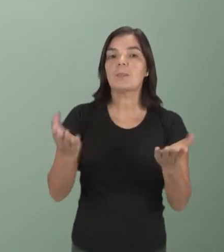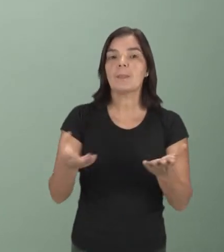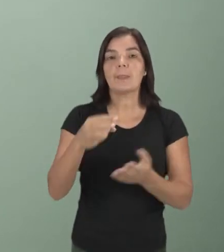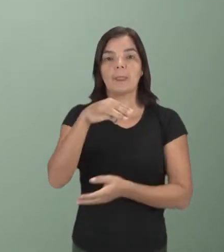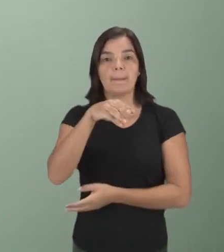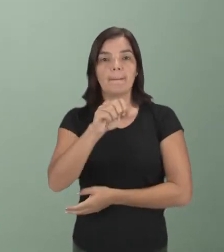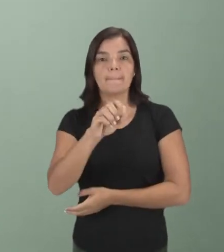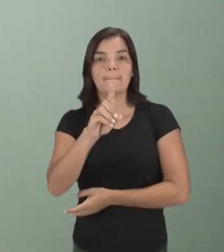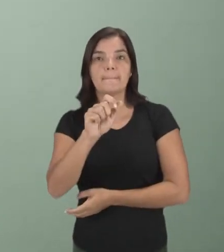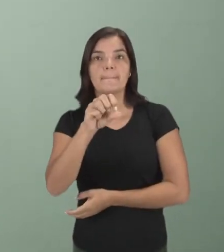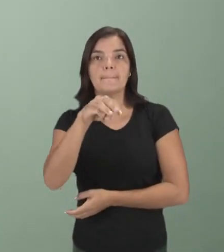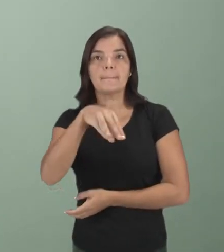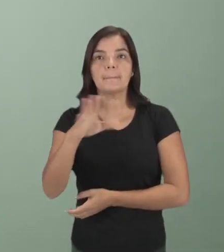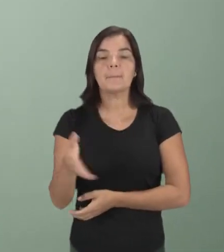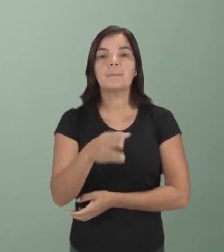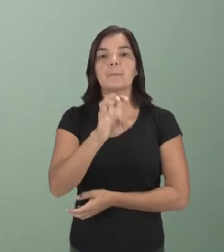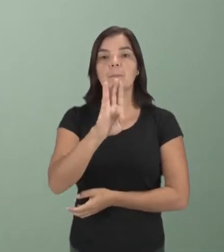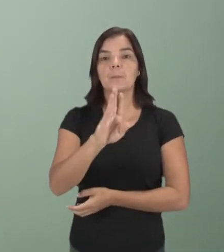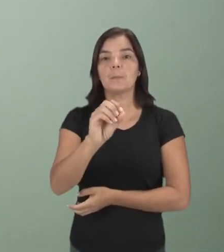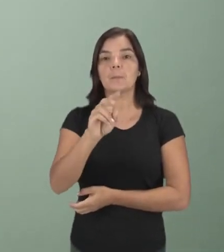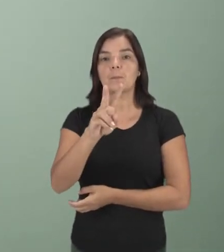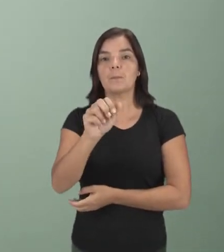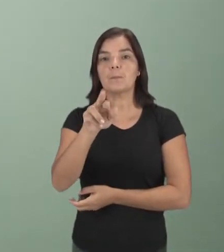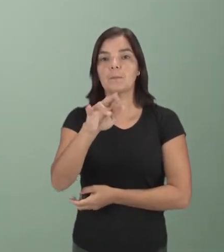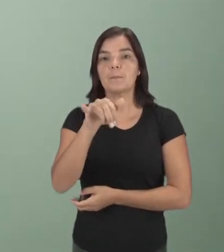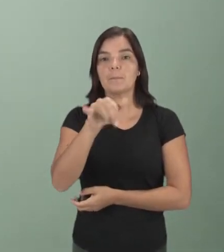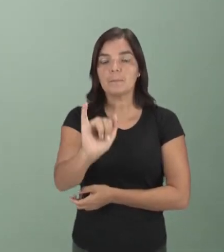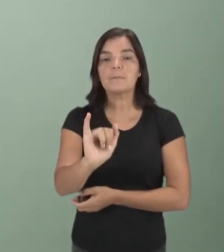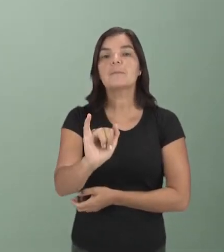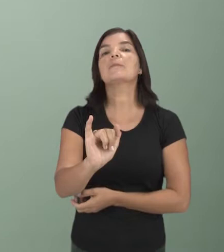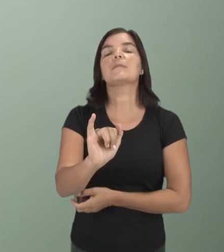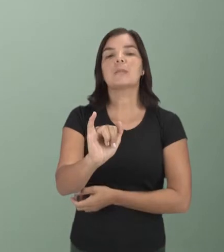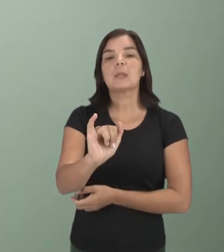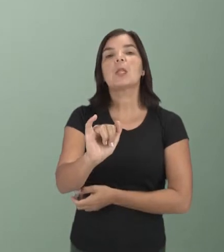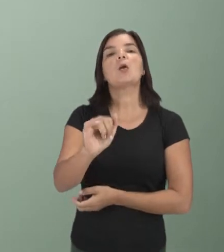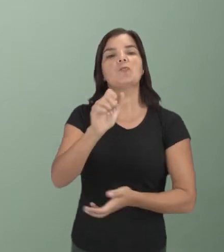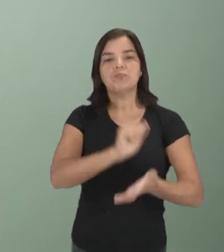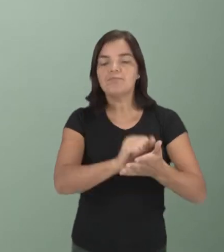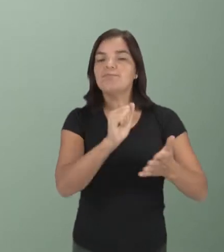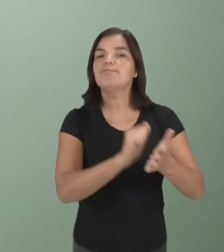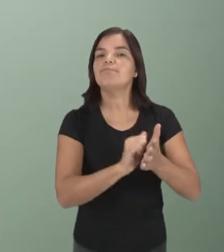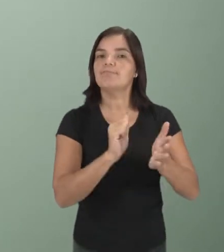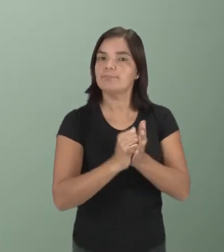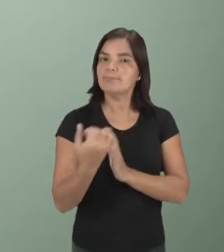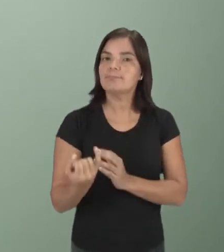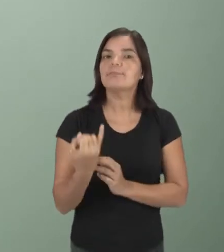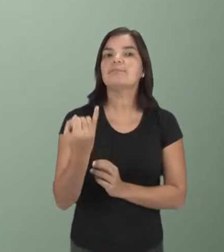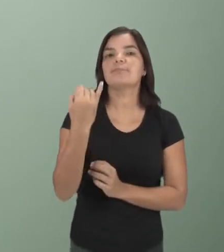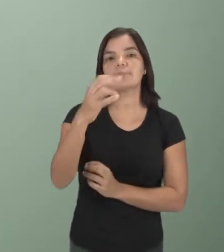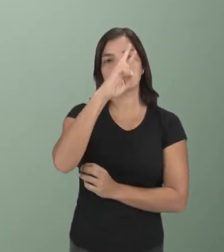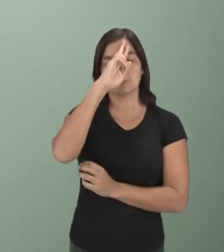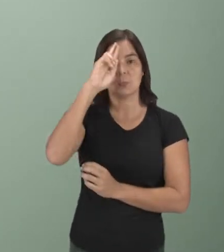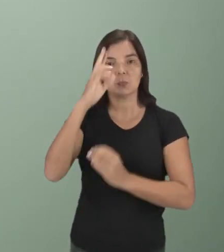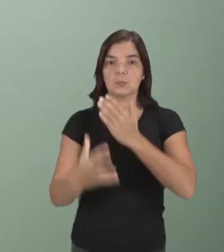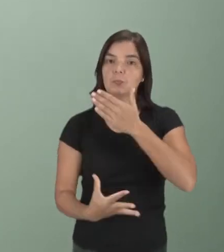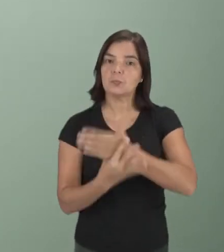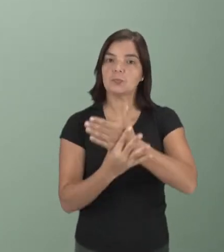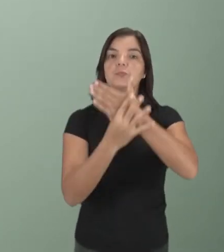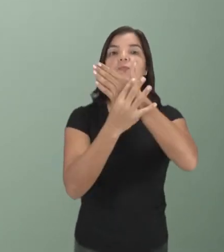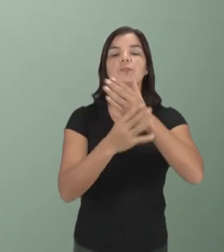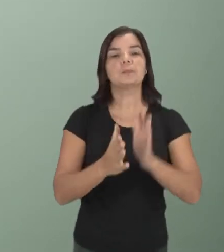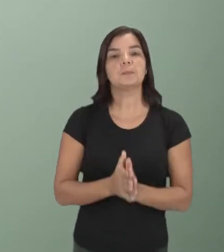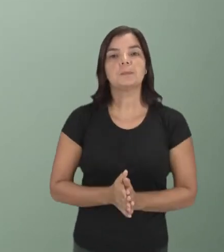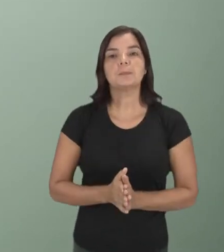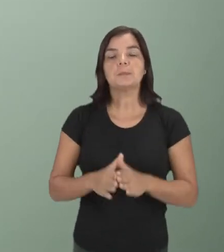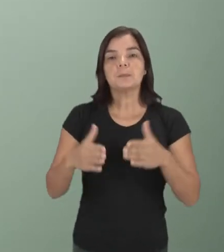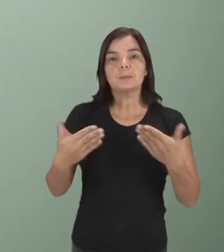Madame Bovary pode dizer-se que foi um grande marco para a história do realismo.